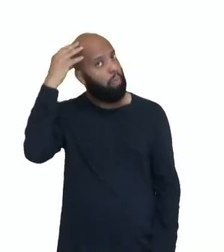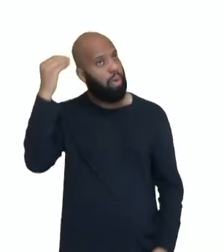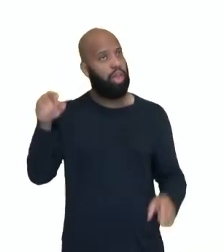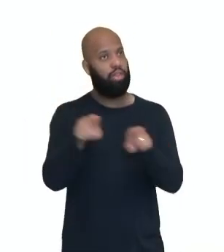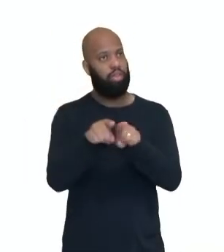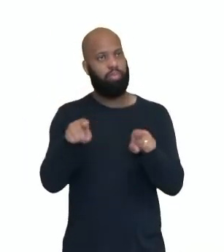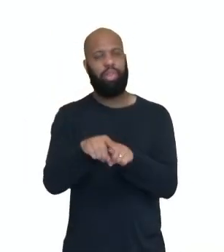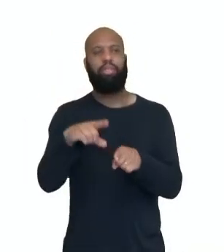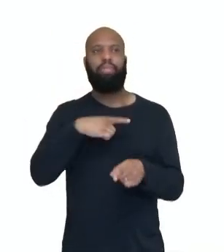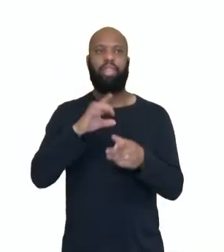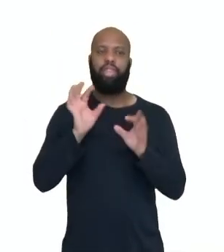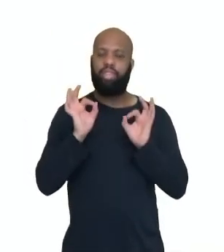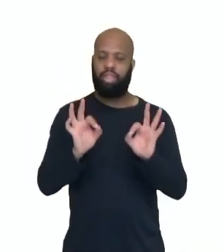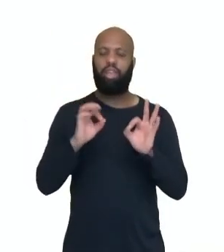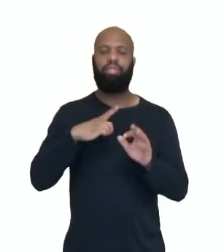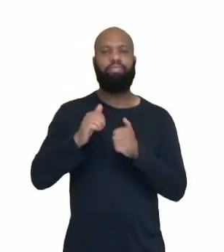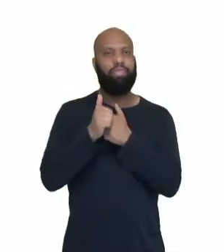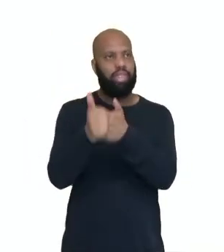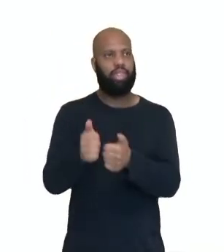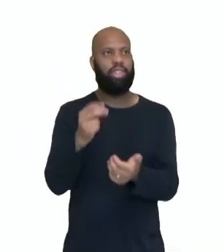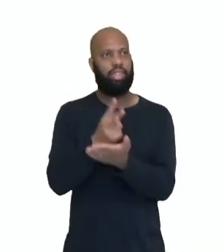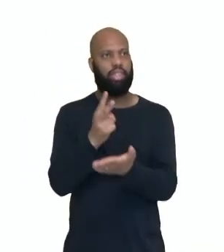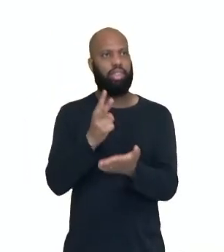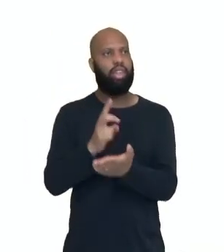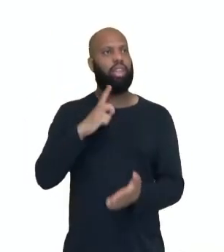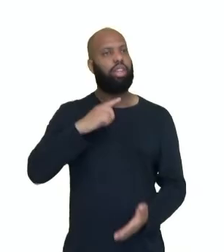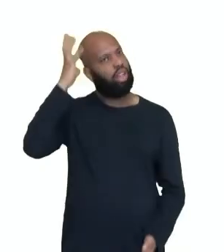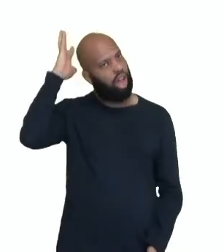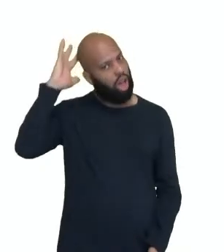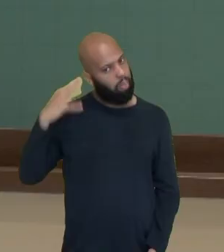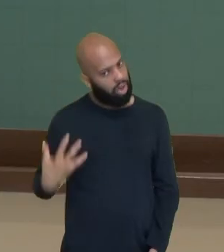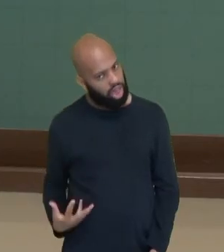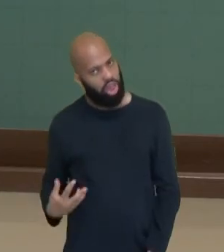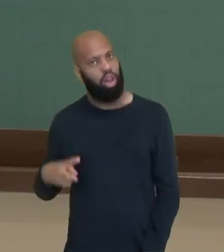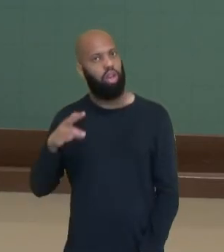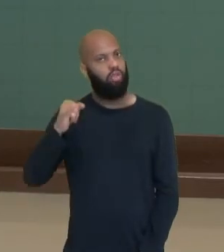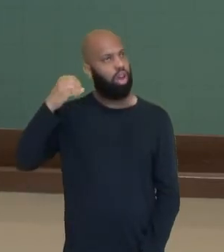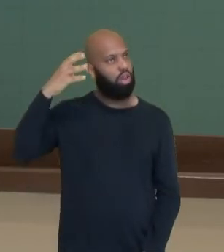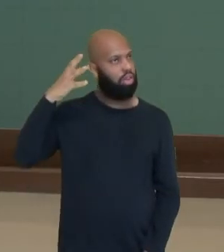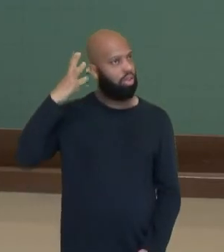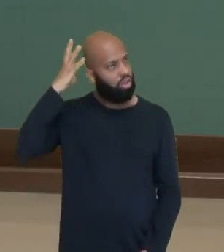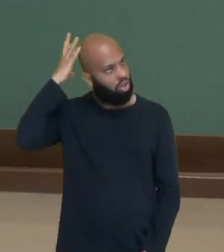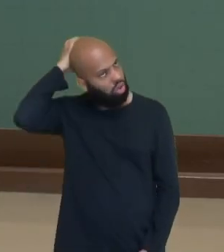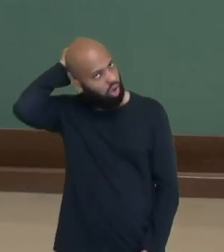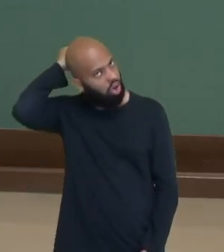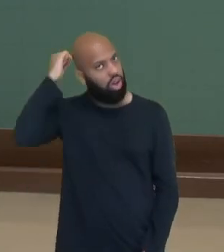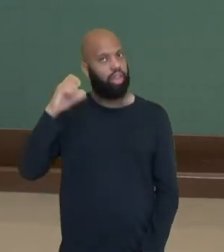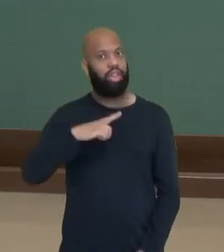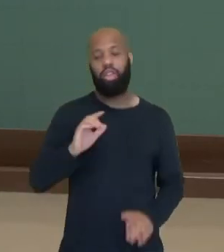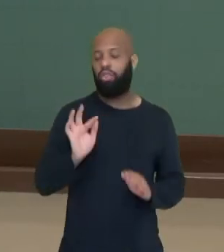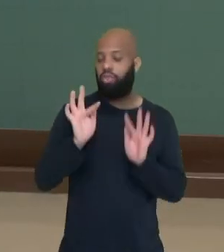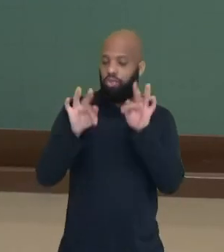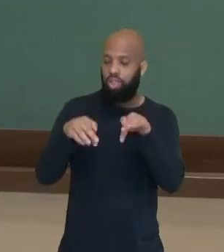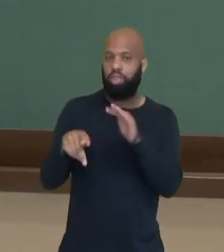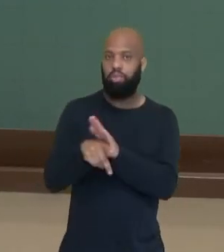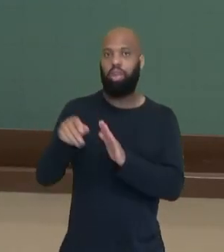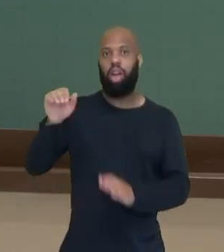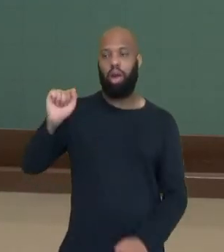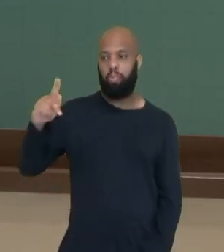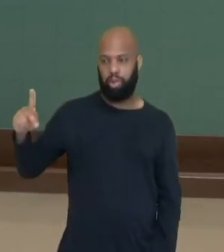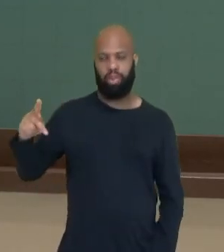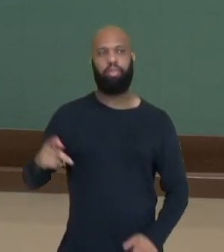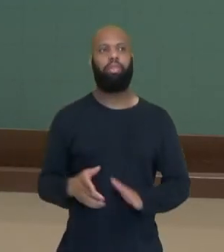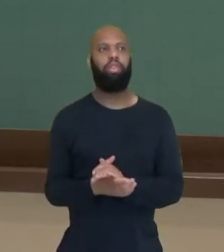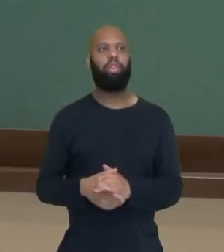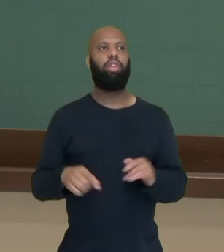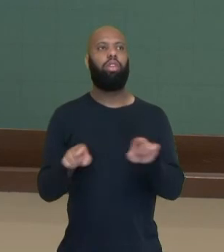nós falamos, que esses lutadores acabam tendo o cabelo comprido e fazendo o corte final somente na cerimônia de aposentadoria.